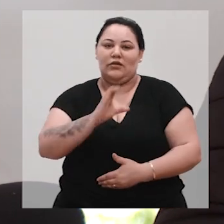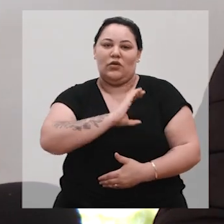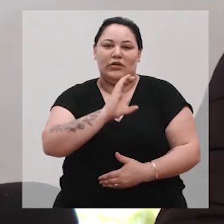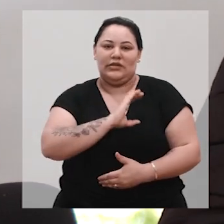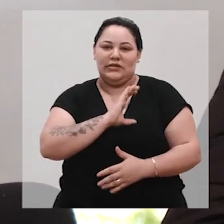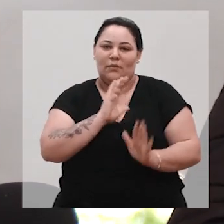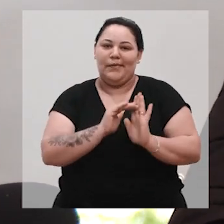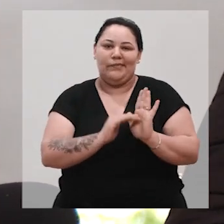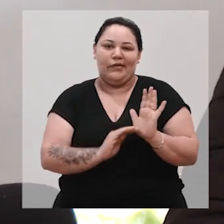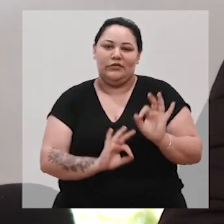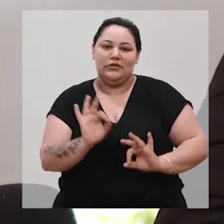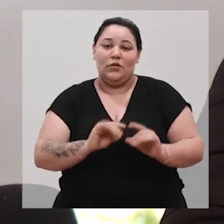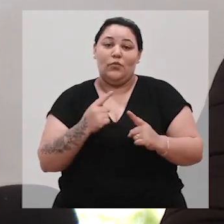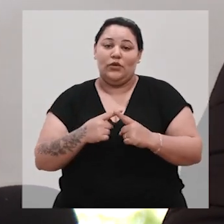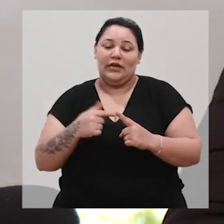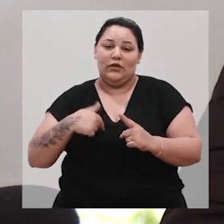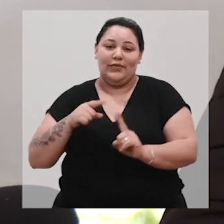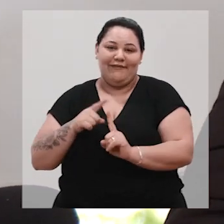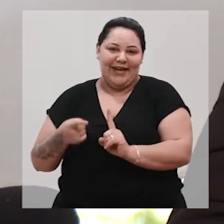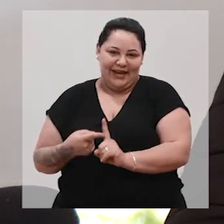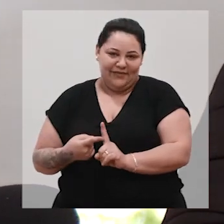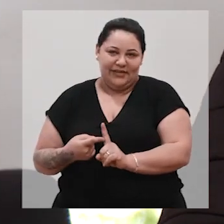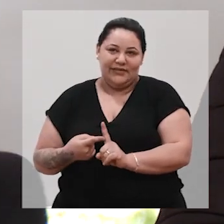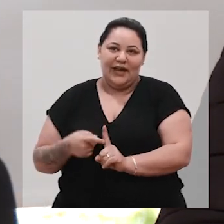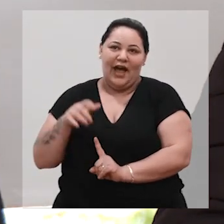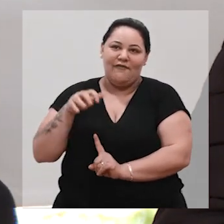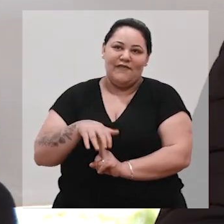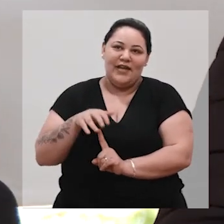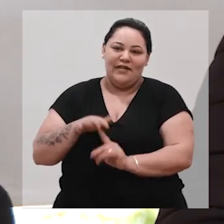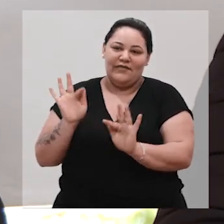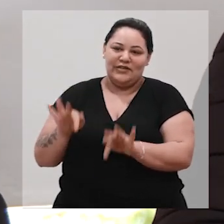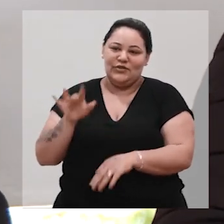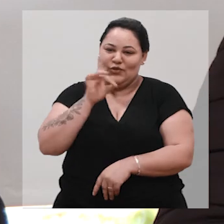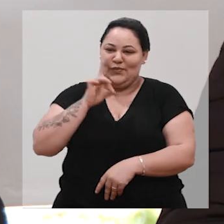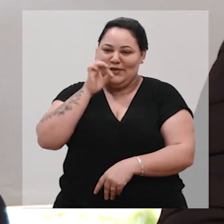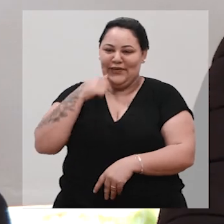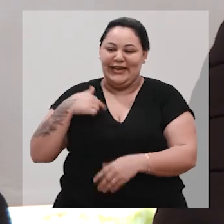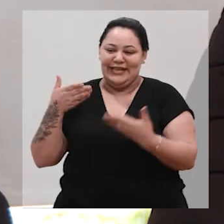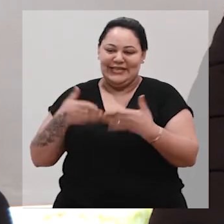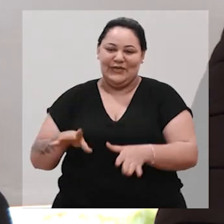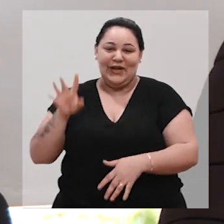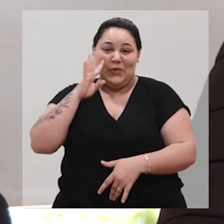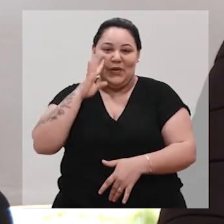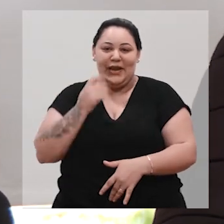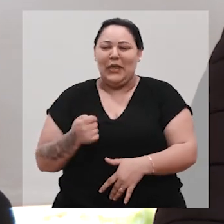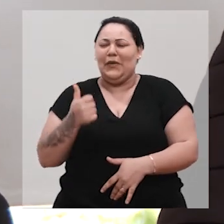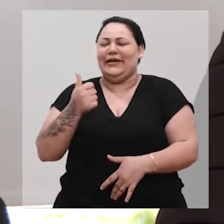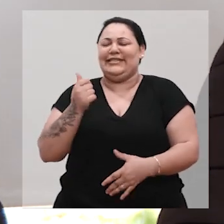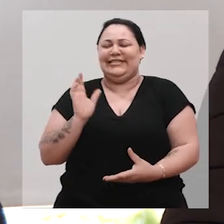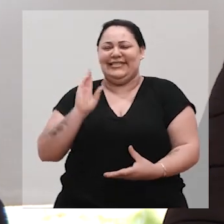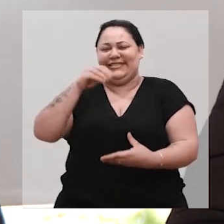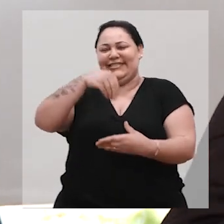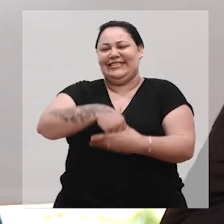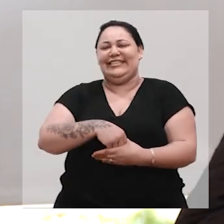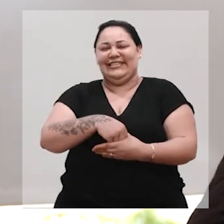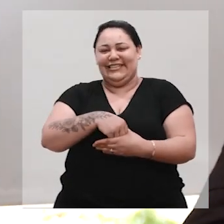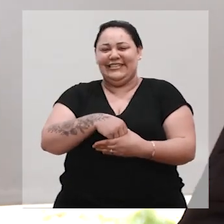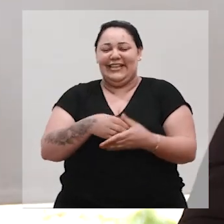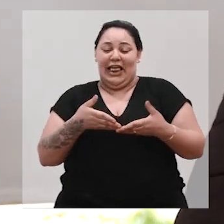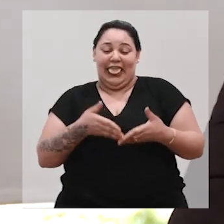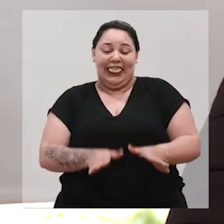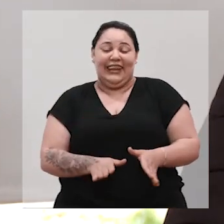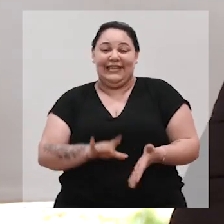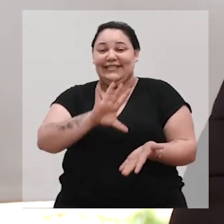atuei diretamente na coordenação, e em função da gravidez, né? A feira terminou num domingo, ele nasceu na quarta-feira, então ele quase nasceu dentro